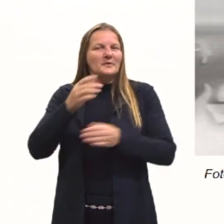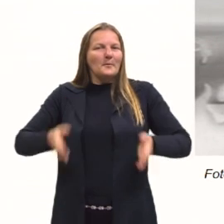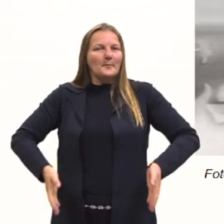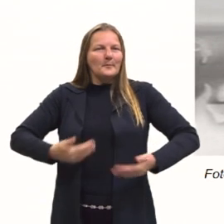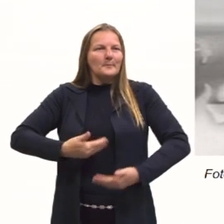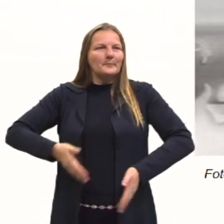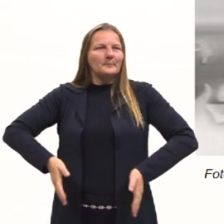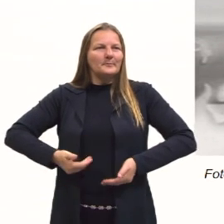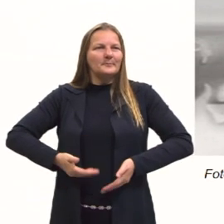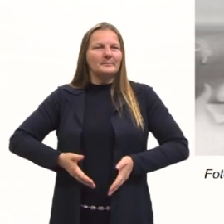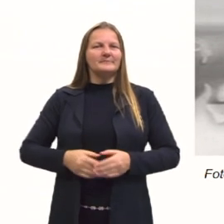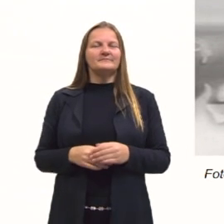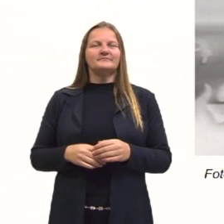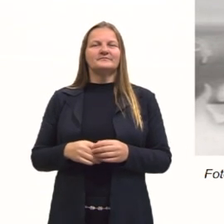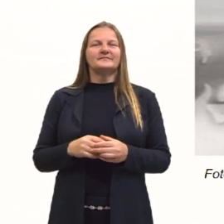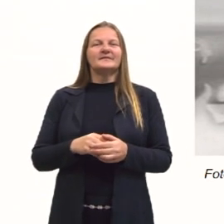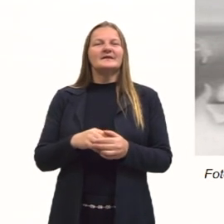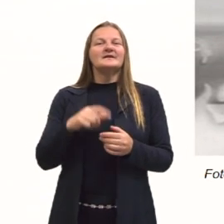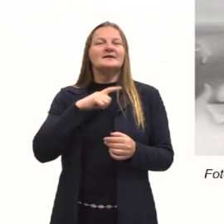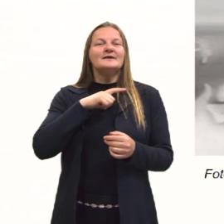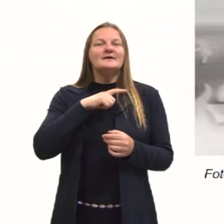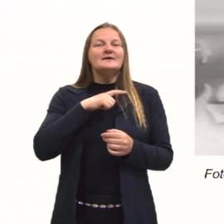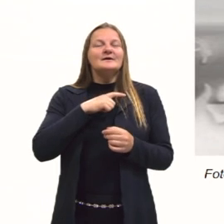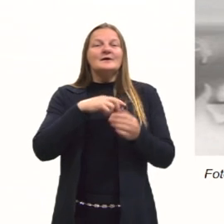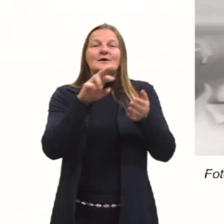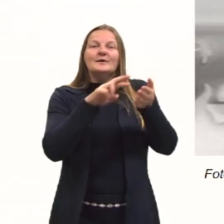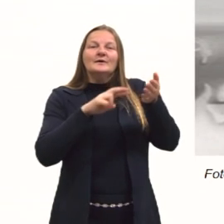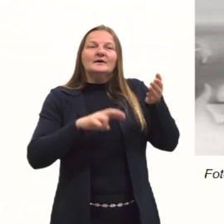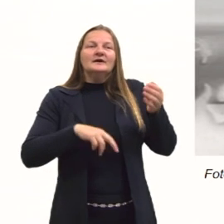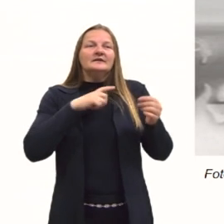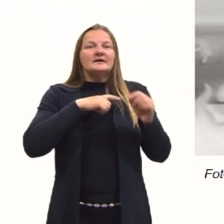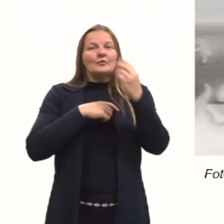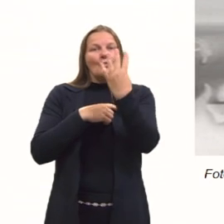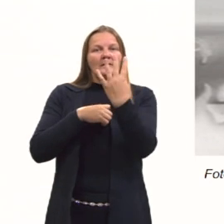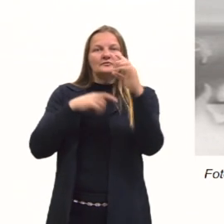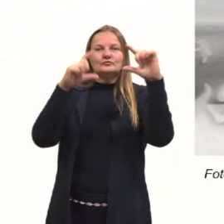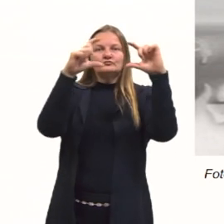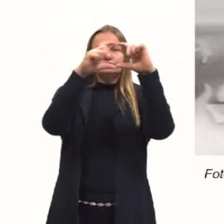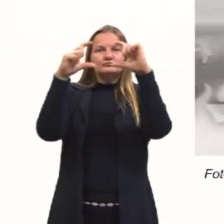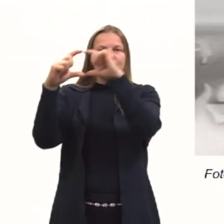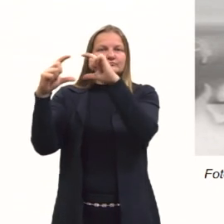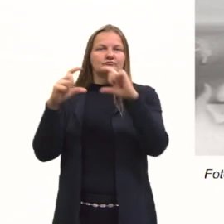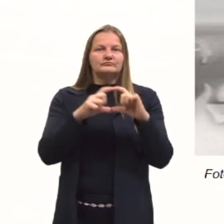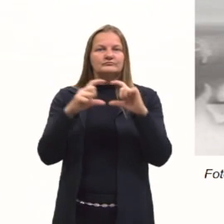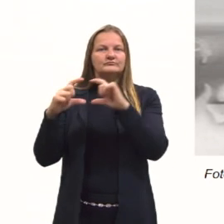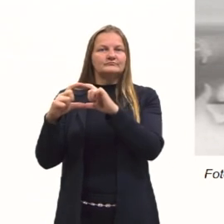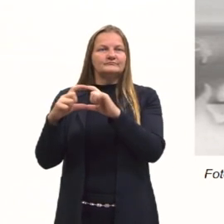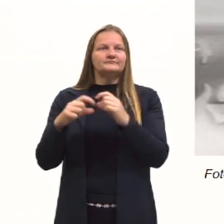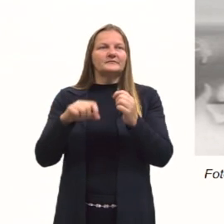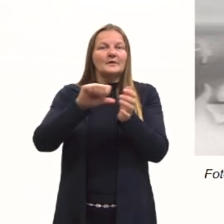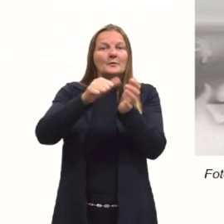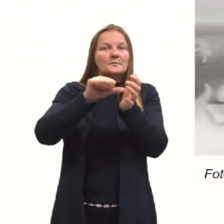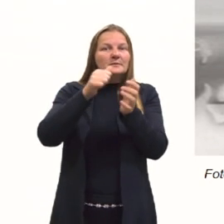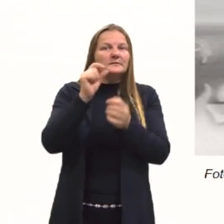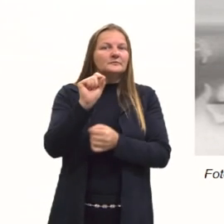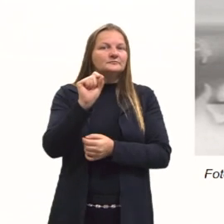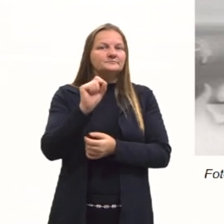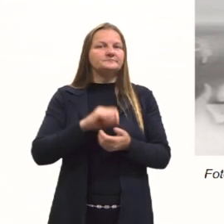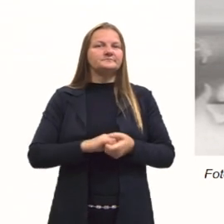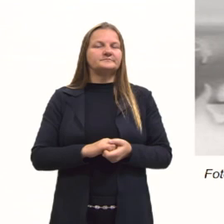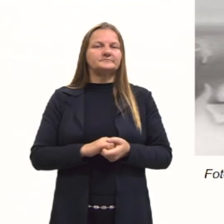redação e esse meme tem quatro quadradinhos três com o Bob Esponja e no primeiro deles é